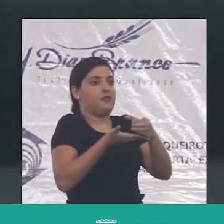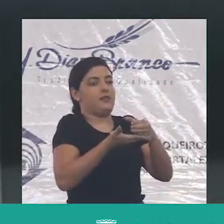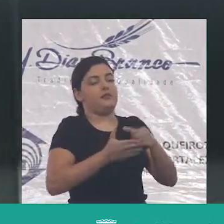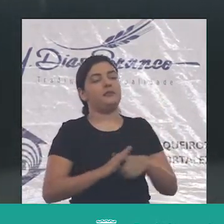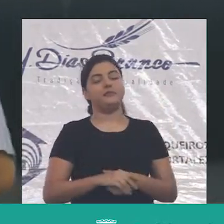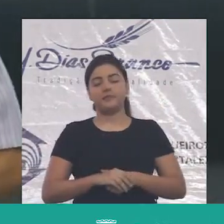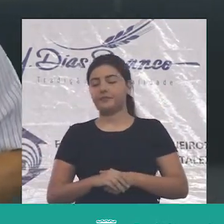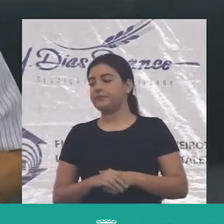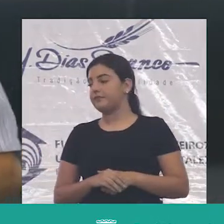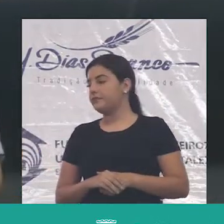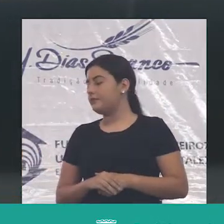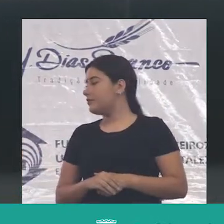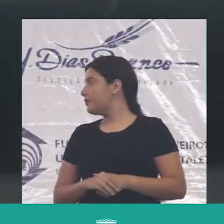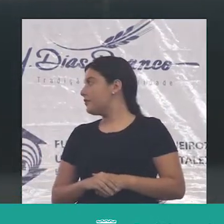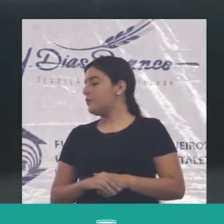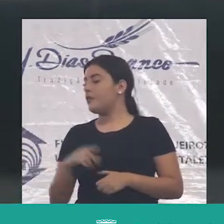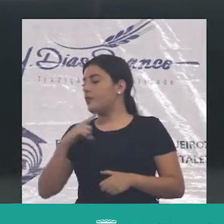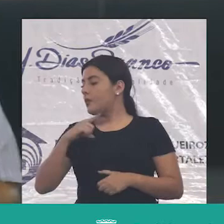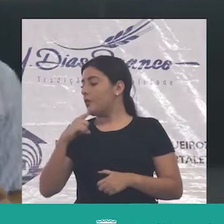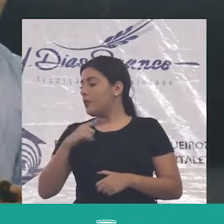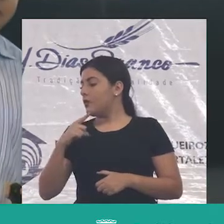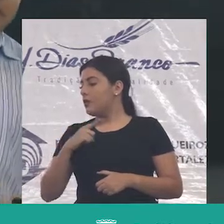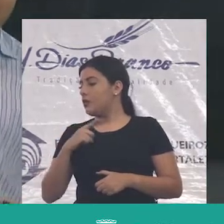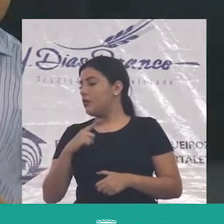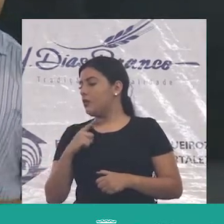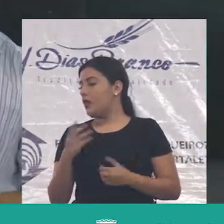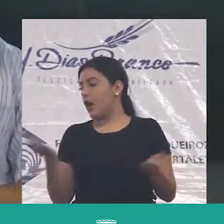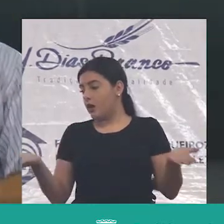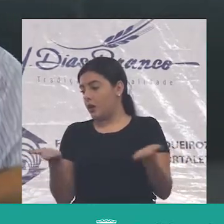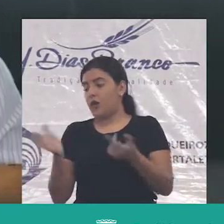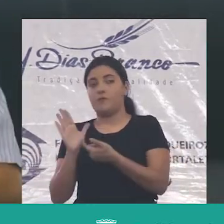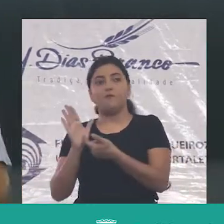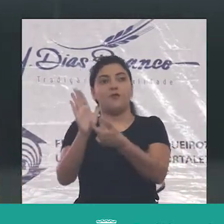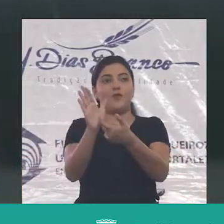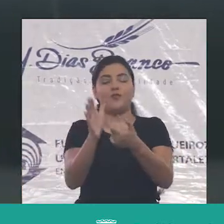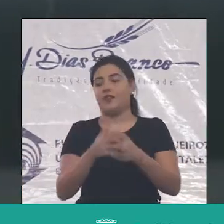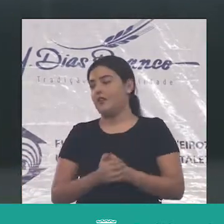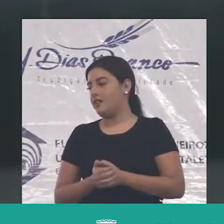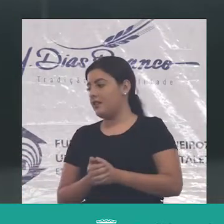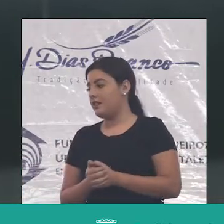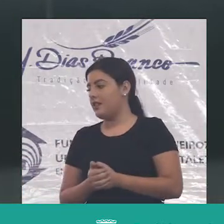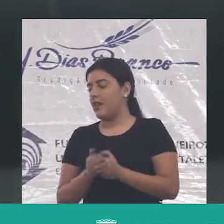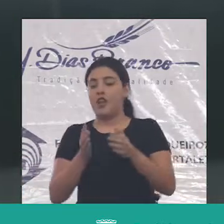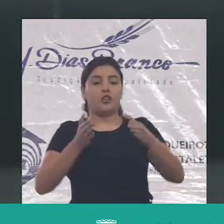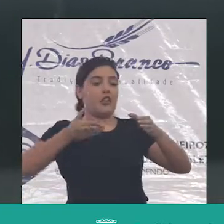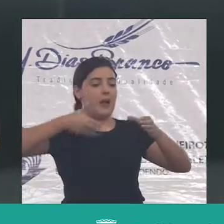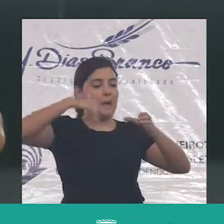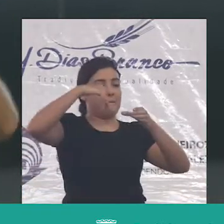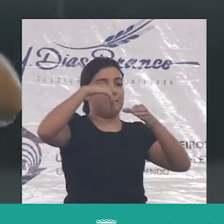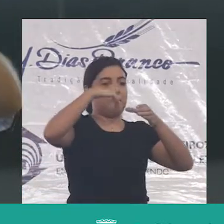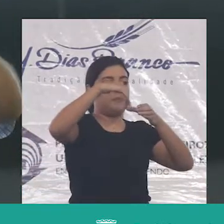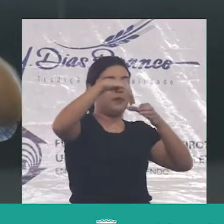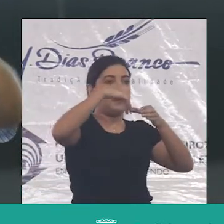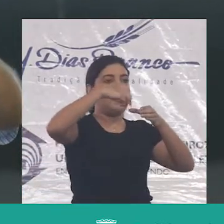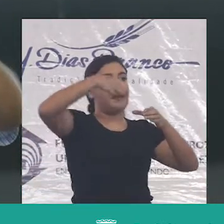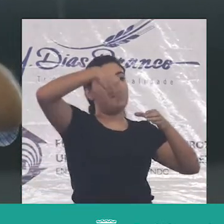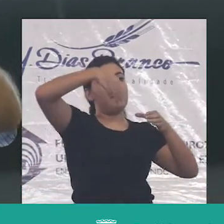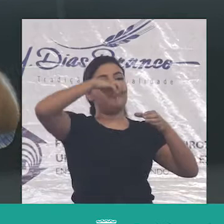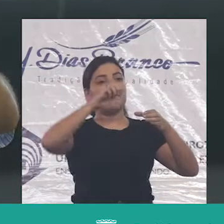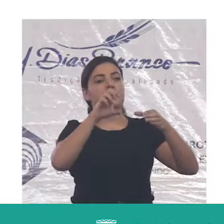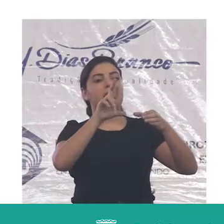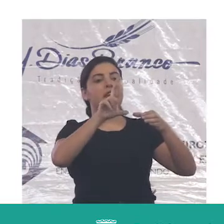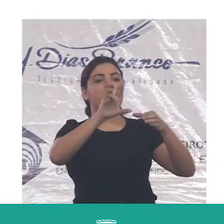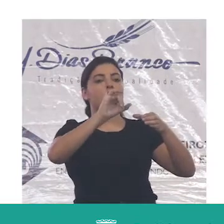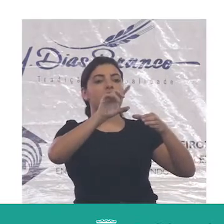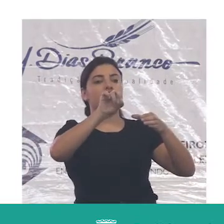O cilindro, ele tem uma secção a mais, que a gente precisa trabalhar com vocês, que é a secção meridiana. É aquilo que